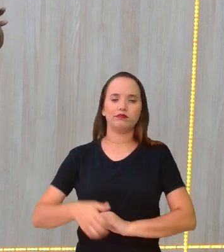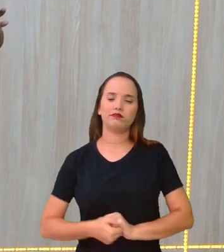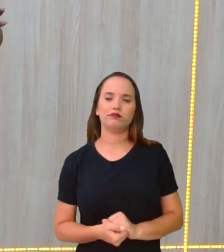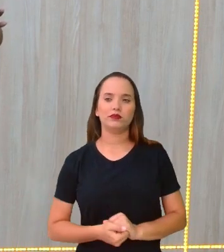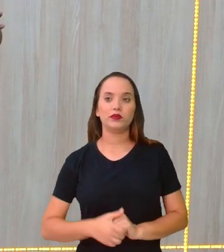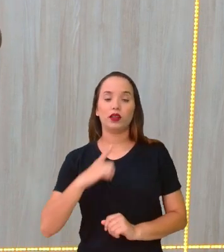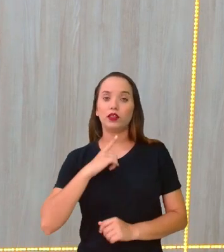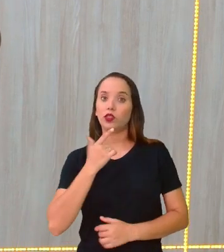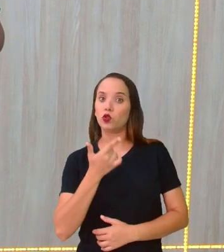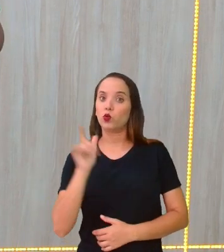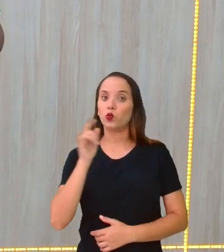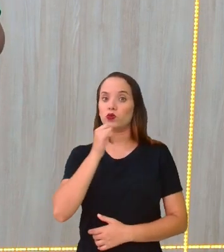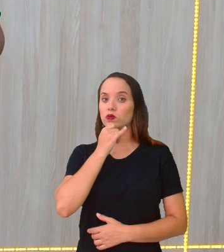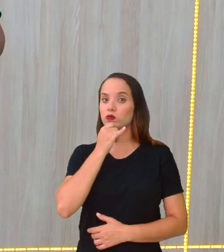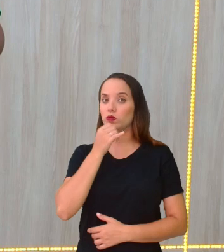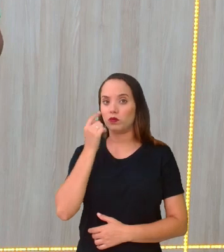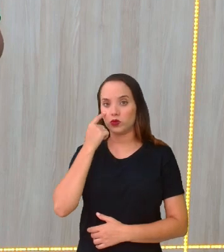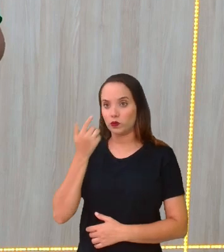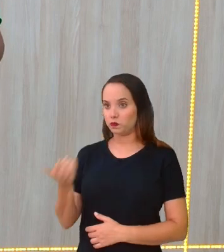trouxe outros exemplos